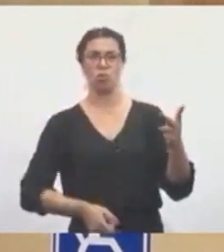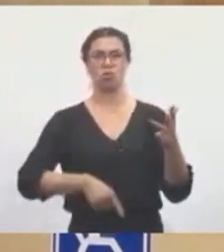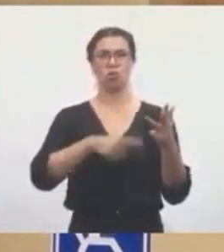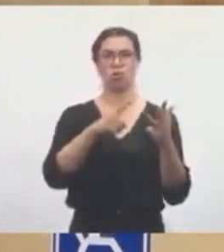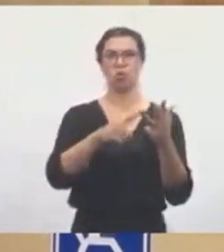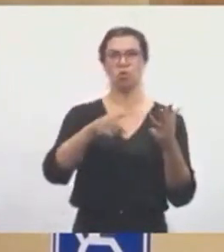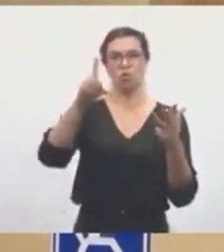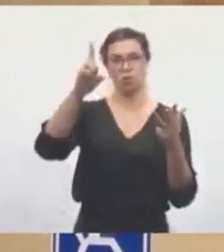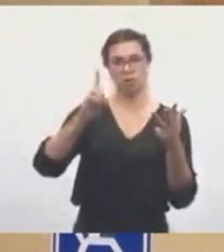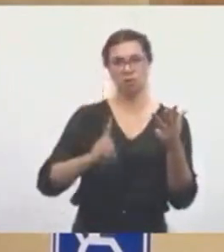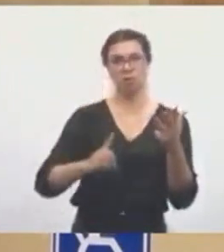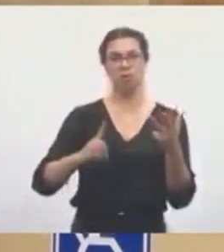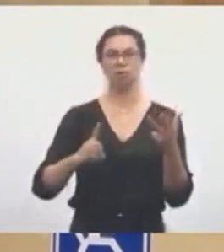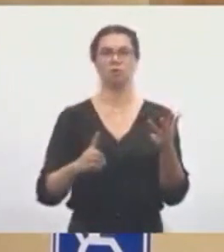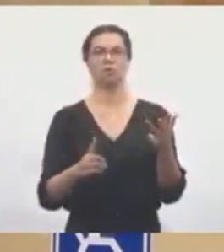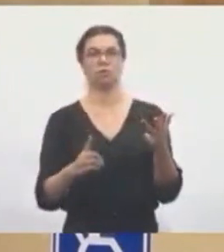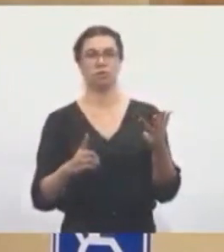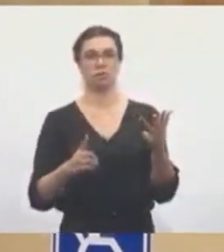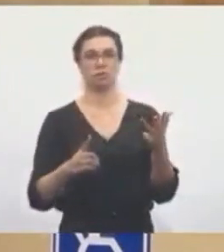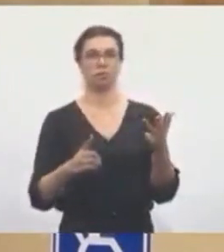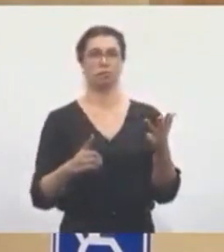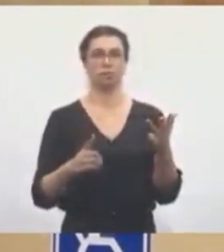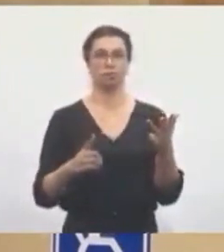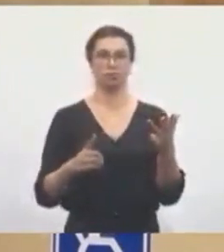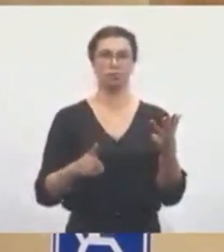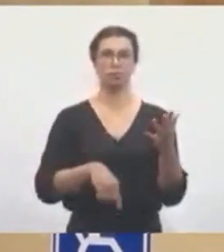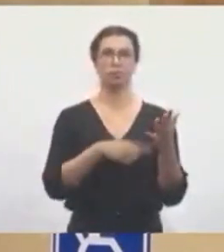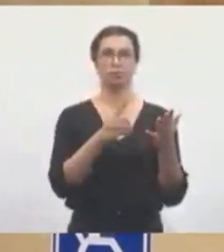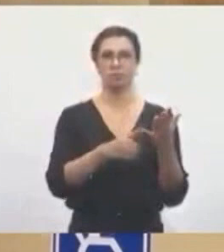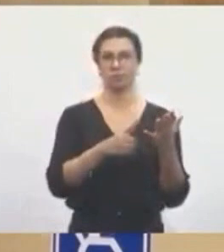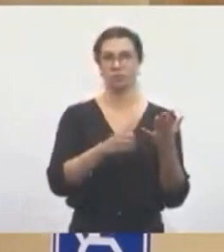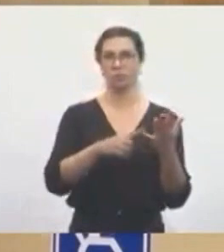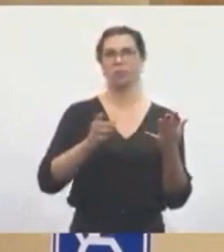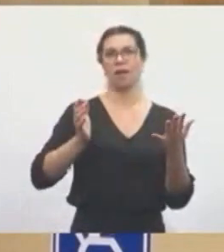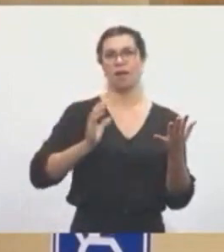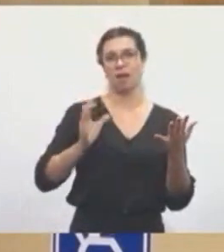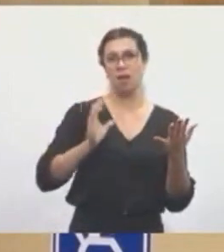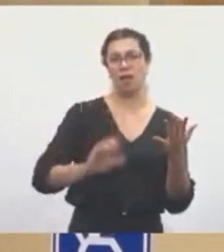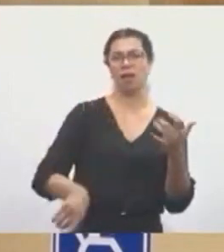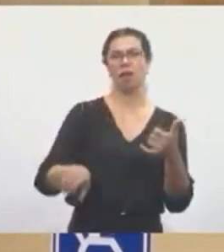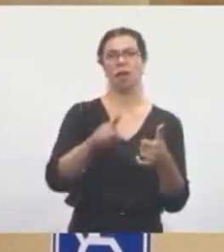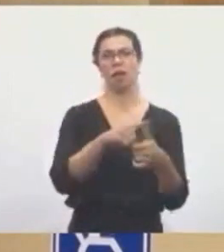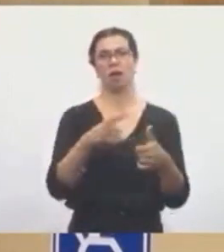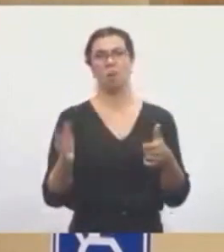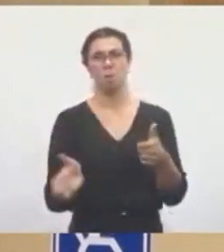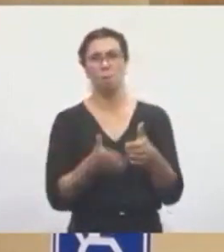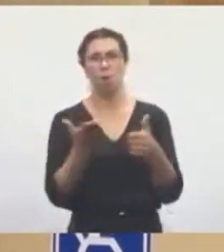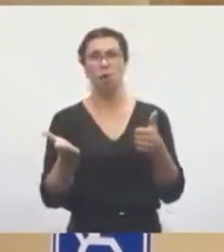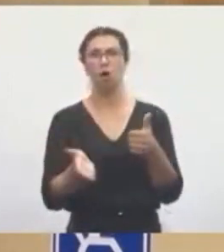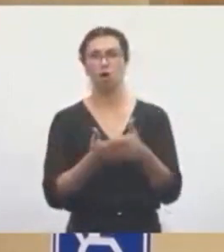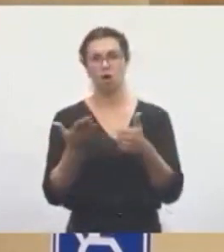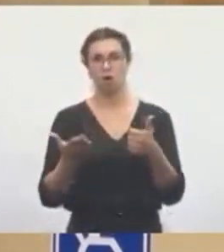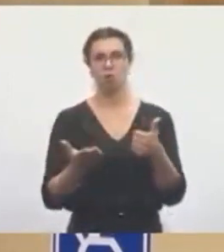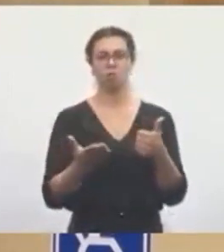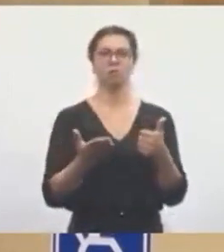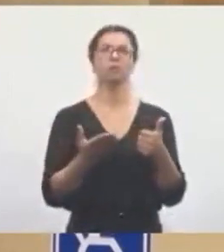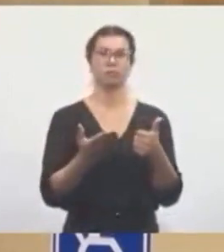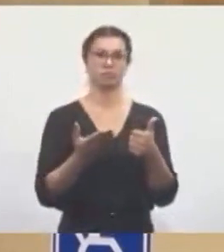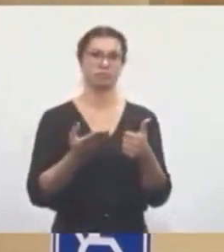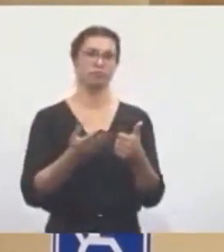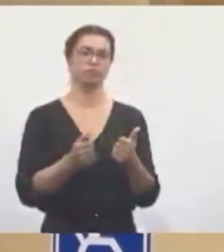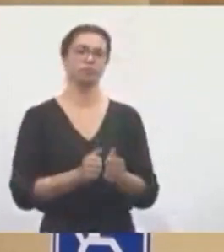deficiência, enfim, pessoas de classe social alta, classe social mais baixas, democratização do